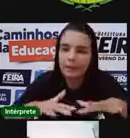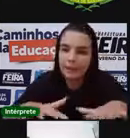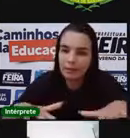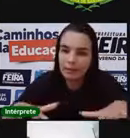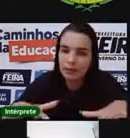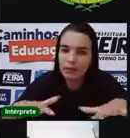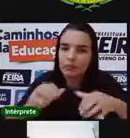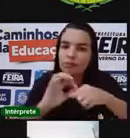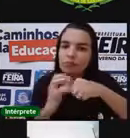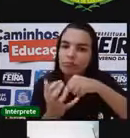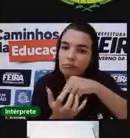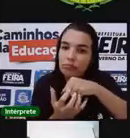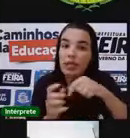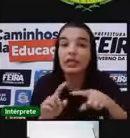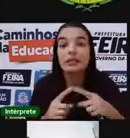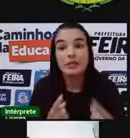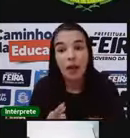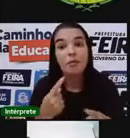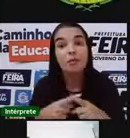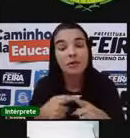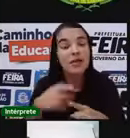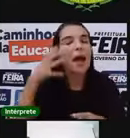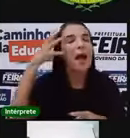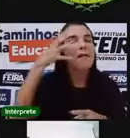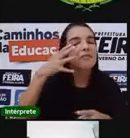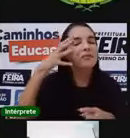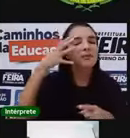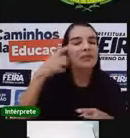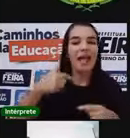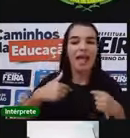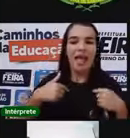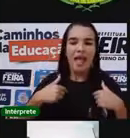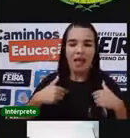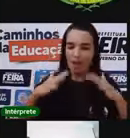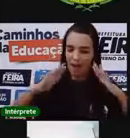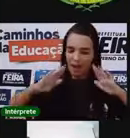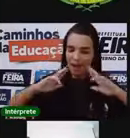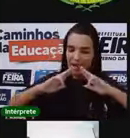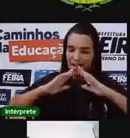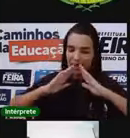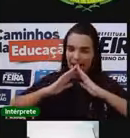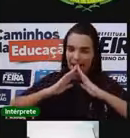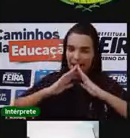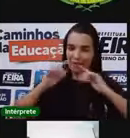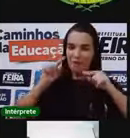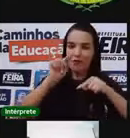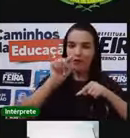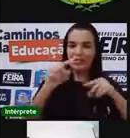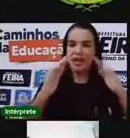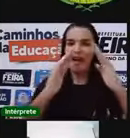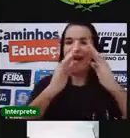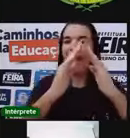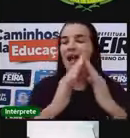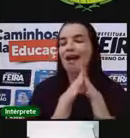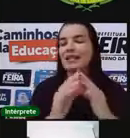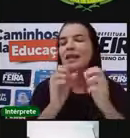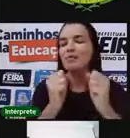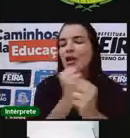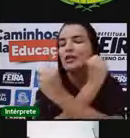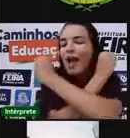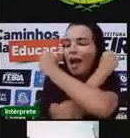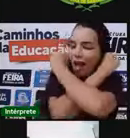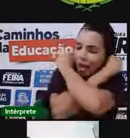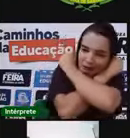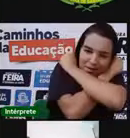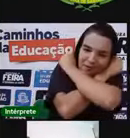Feliz fez aquela canção, eu de cá e você de lá. Então, a gente consegue se abraçar na distância, não